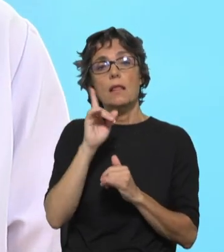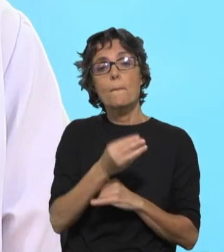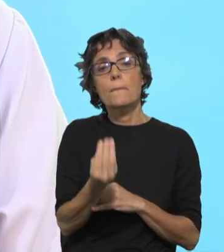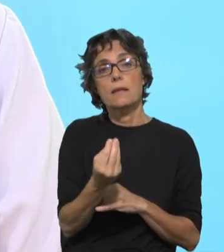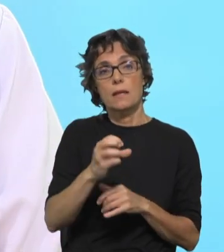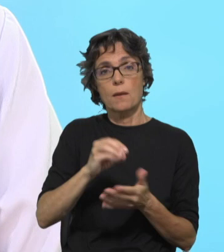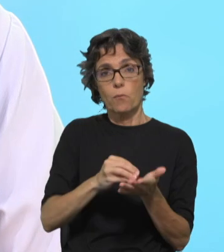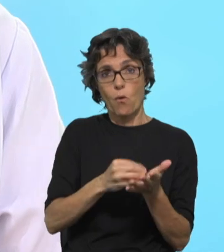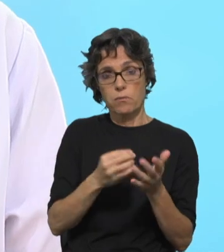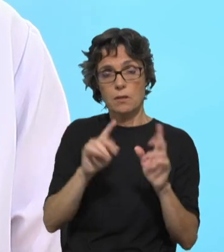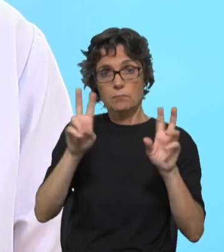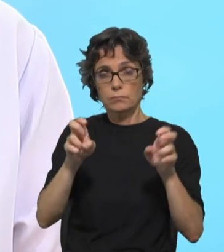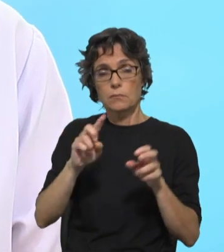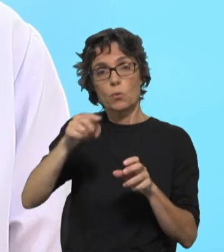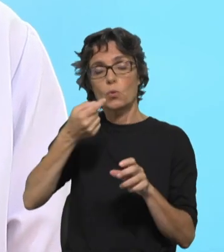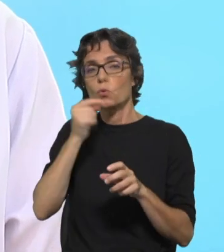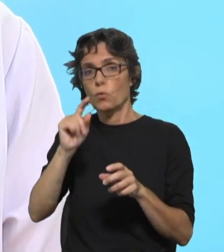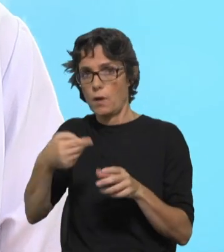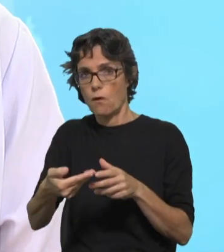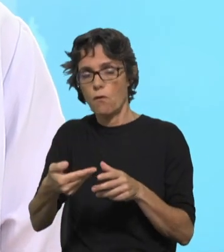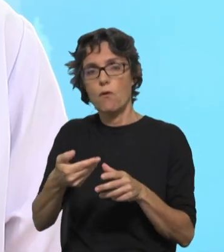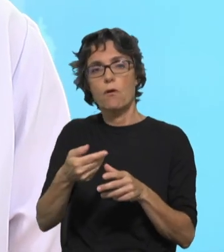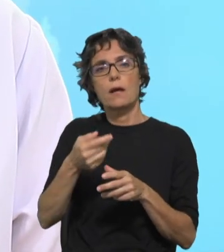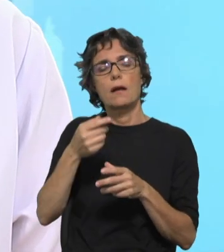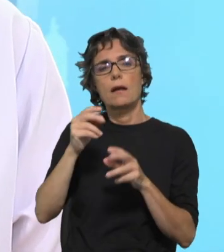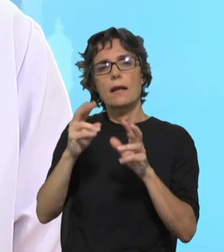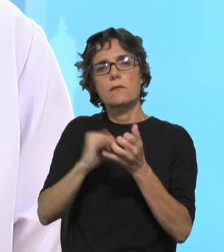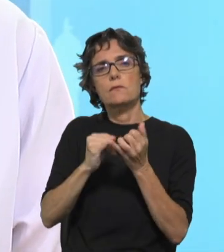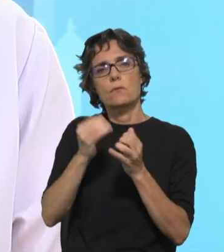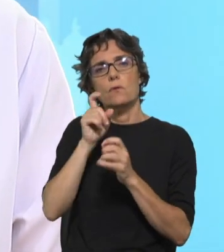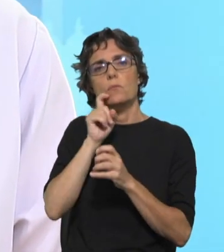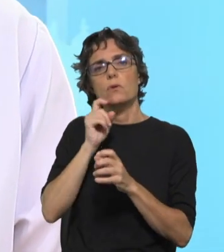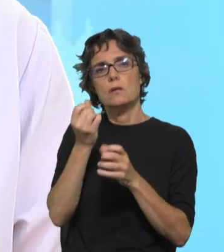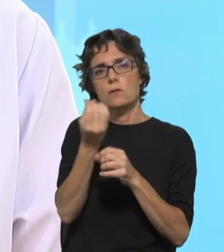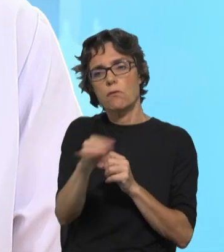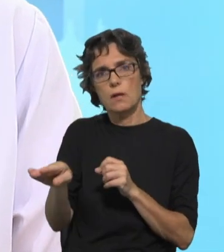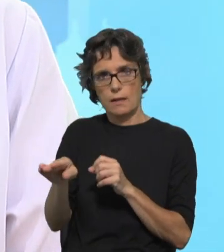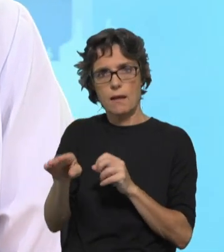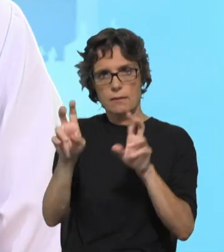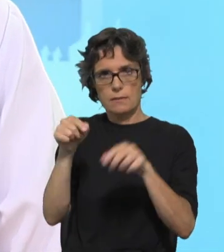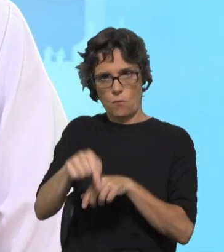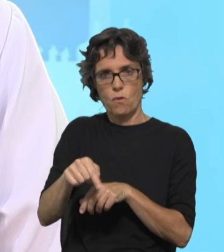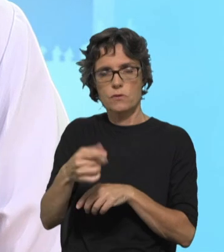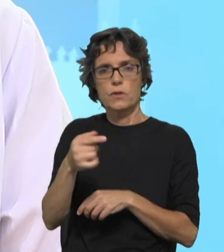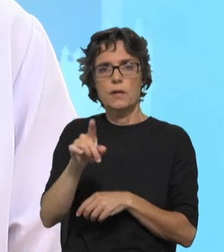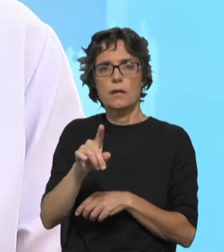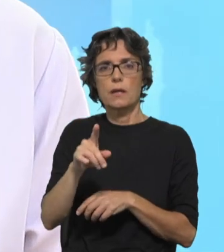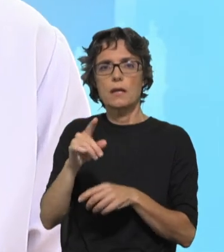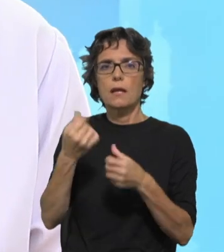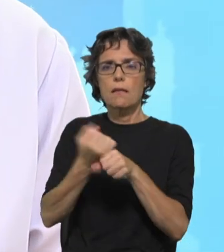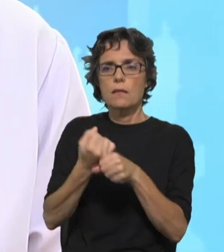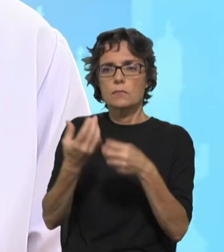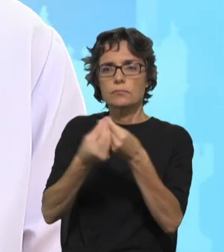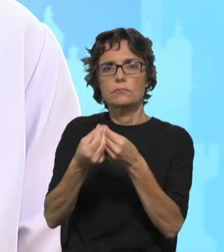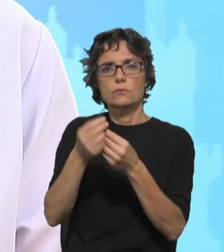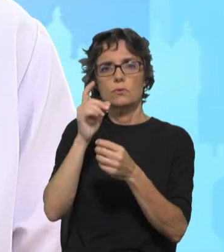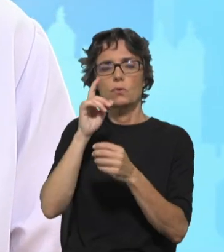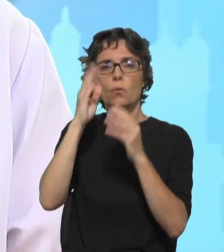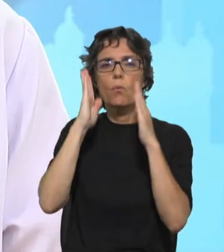Associação de Proteção da Criança, e começa a trabalhar em conjunto com as irmãs, e quando as irmãs saem,